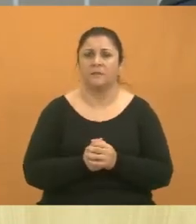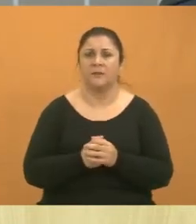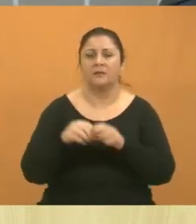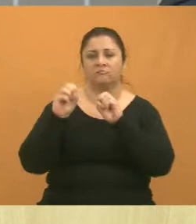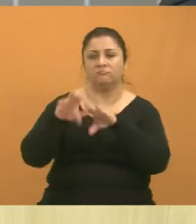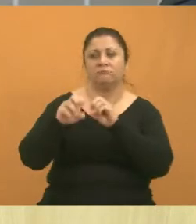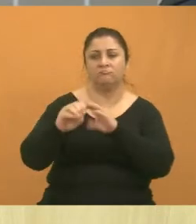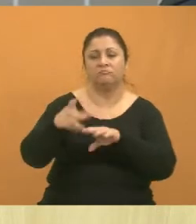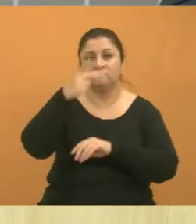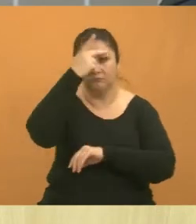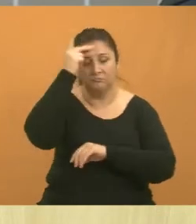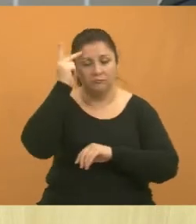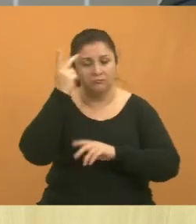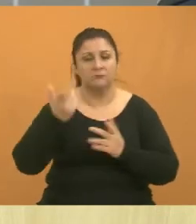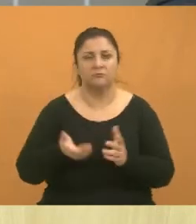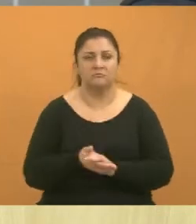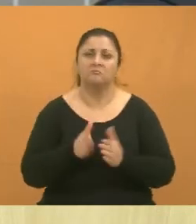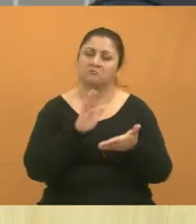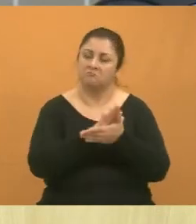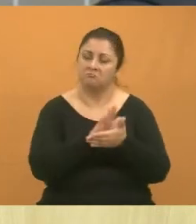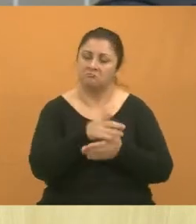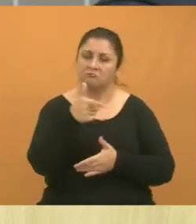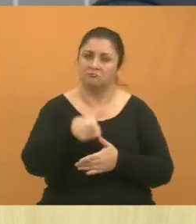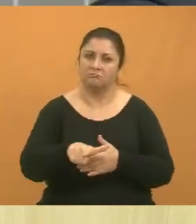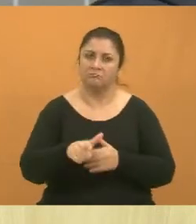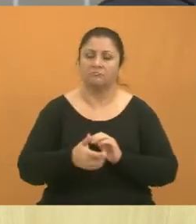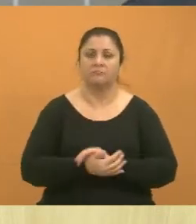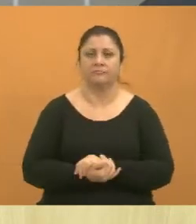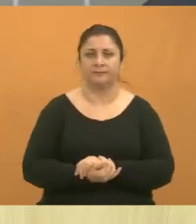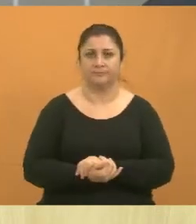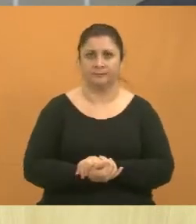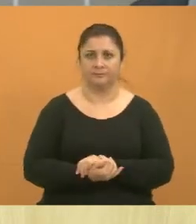conscientizando as pessoas, né, sobre essa causa. Parabéns mais uma vez.